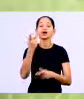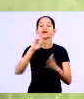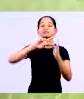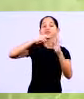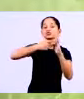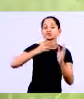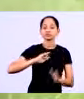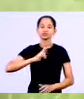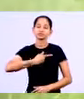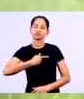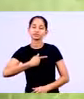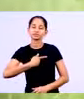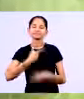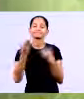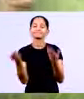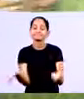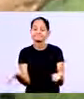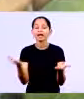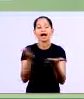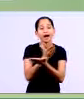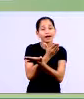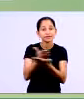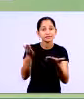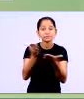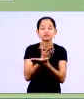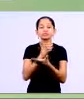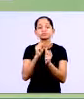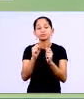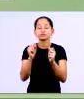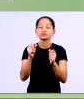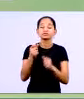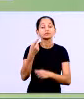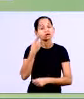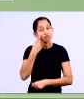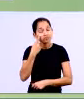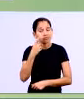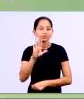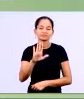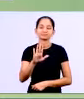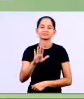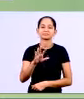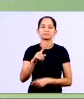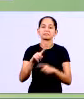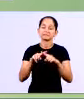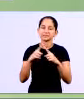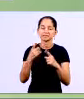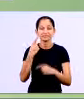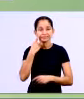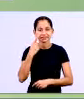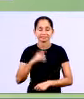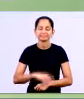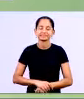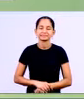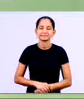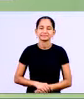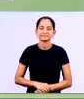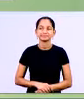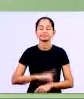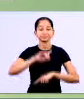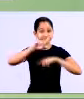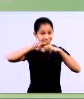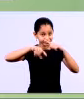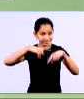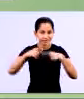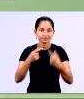sentido. Então, às vezes, a gente pode até dar uma observada em relação a isso, tá? Bem, mas depois